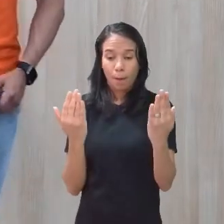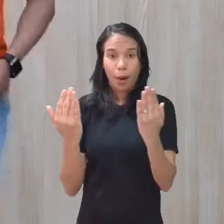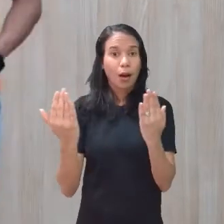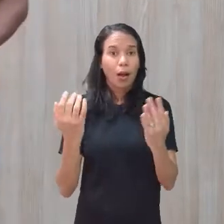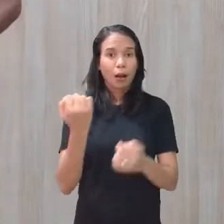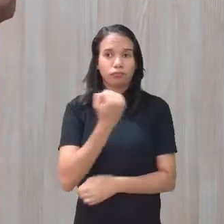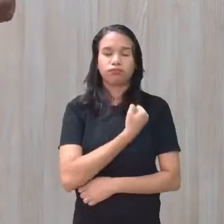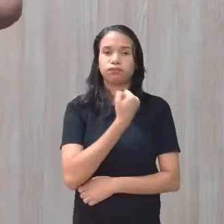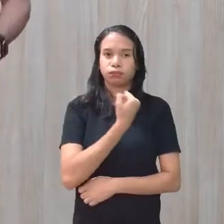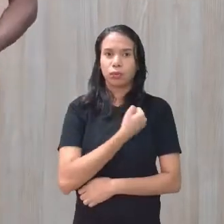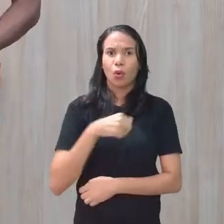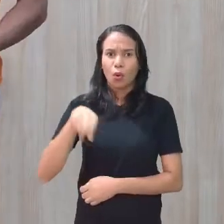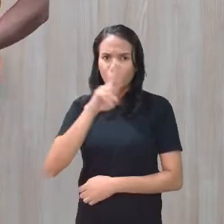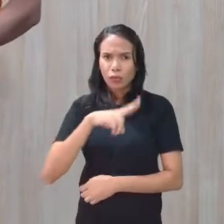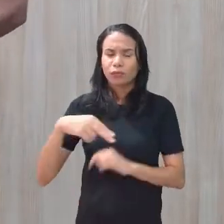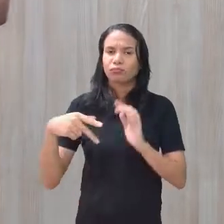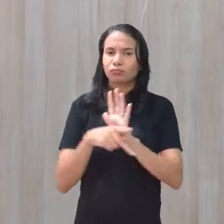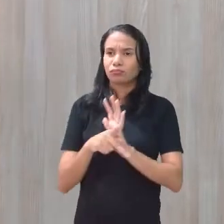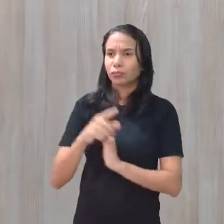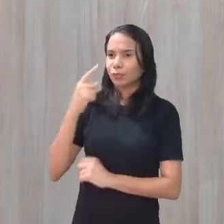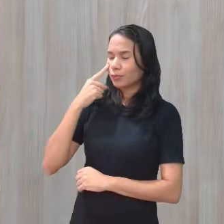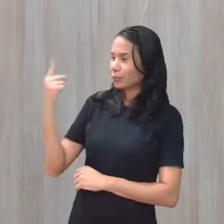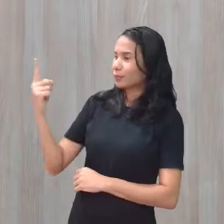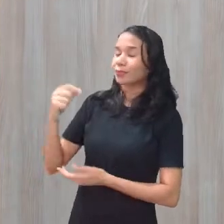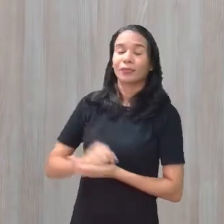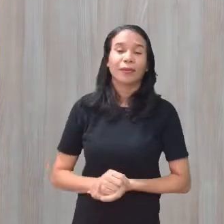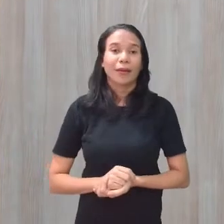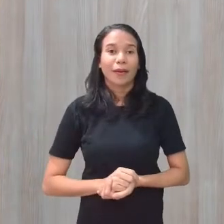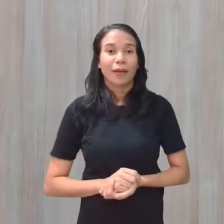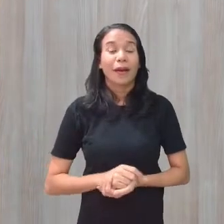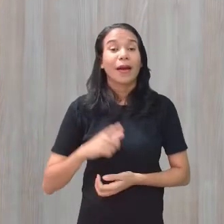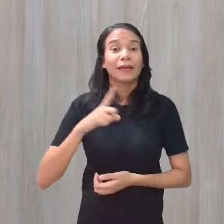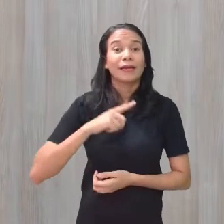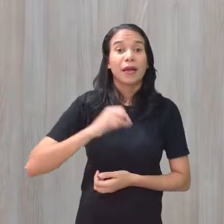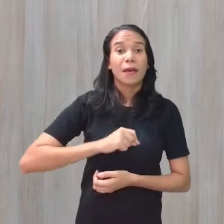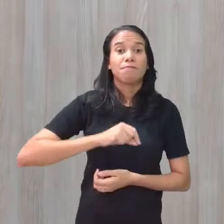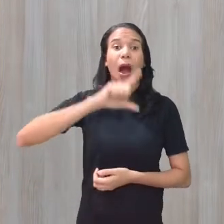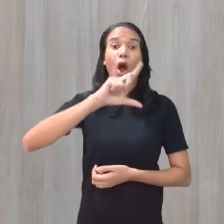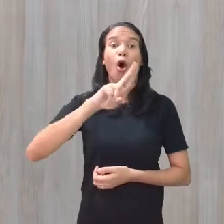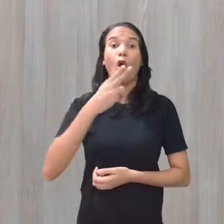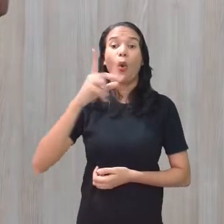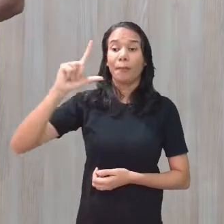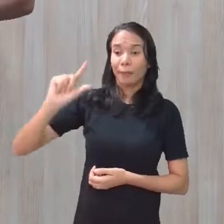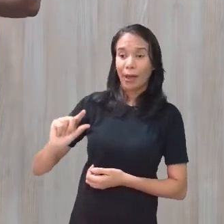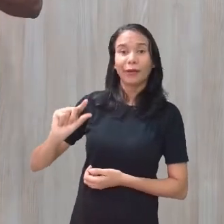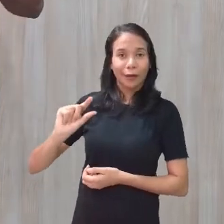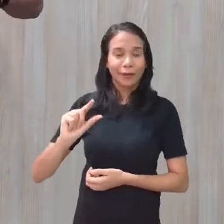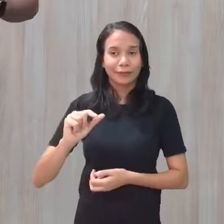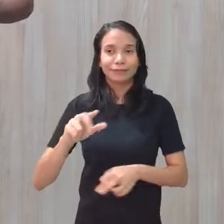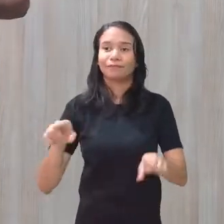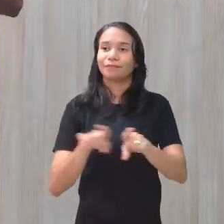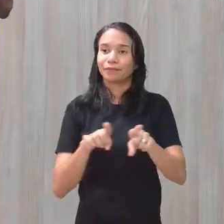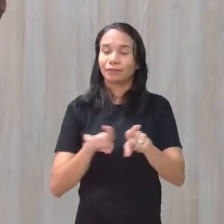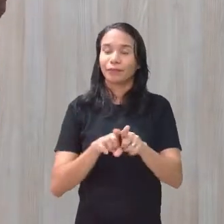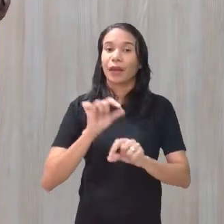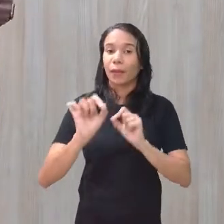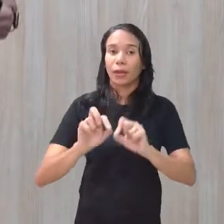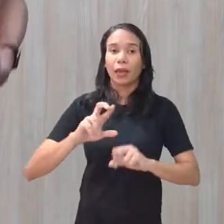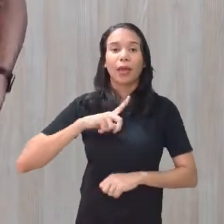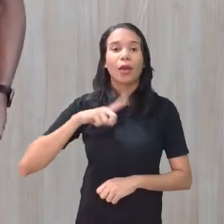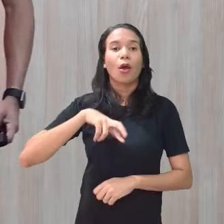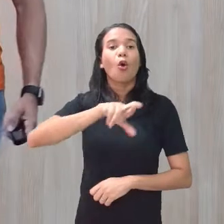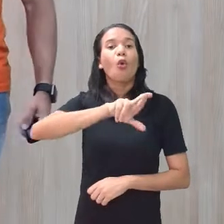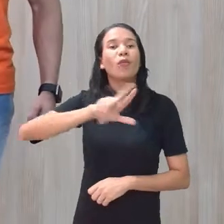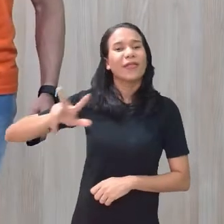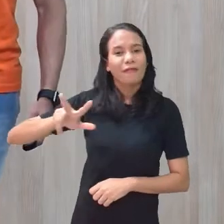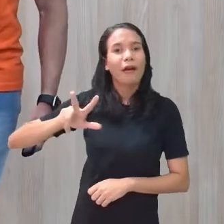números, certo? Utilizando símbolos, né? O símbolo de menor que, o símbolo de maior que. Tem o símbolo também de diferente,